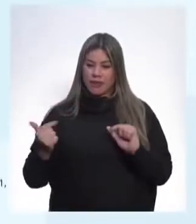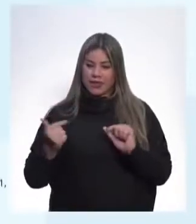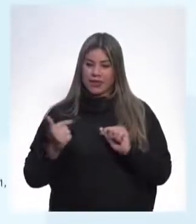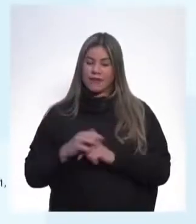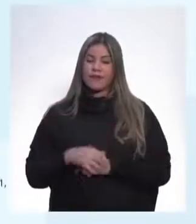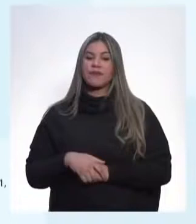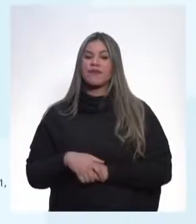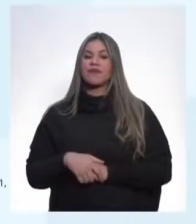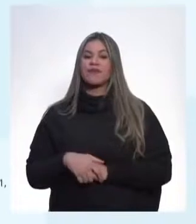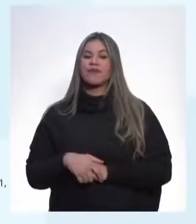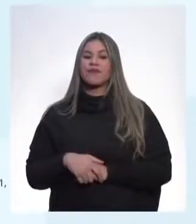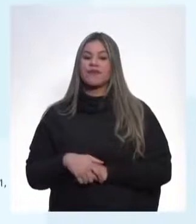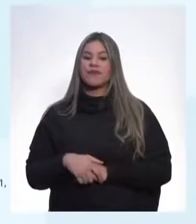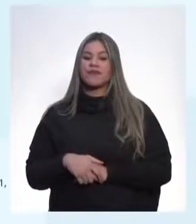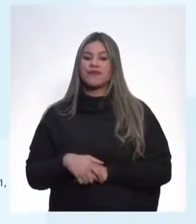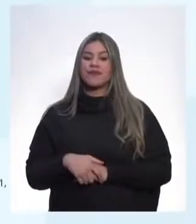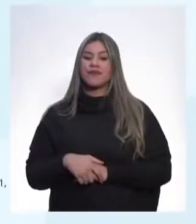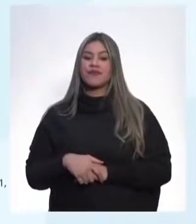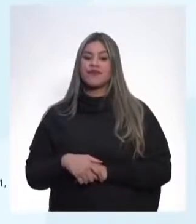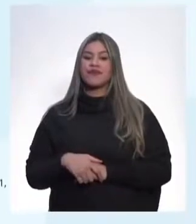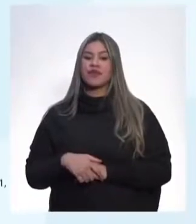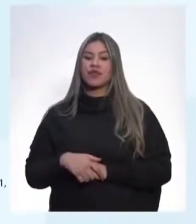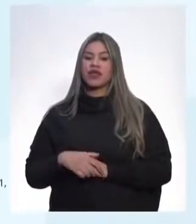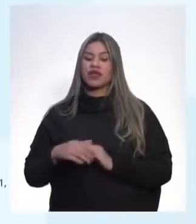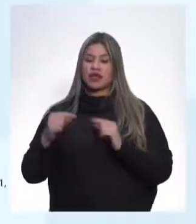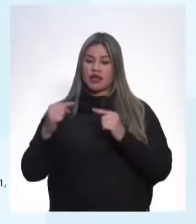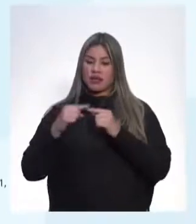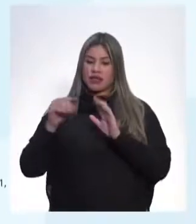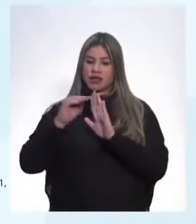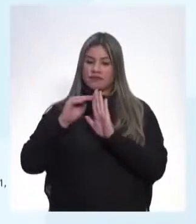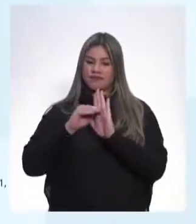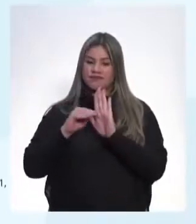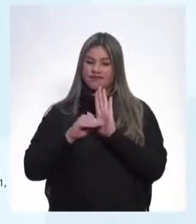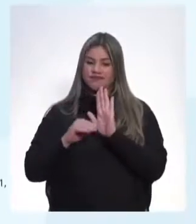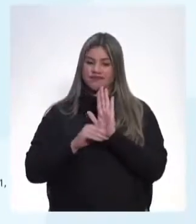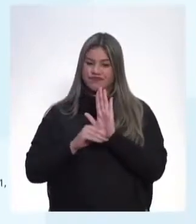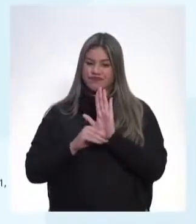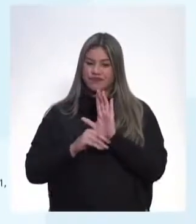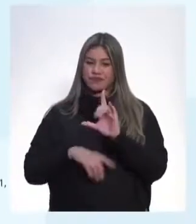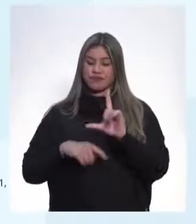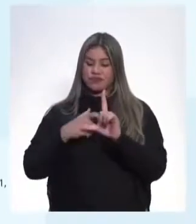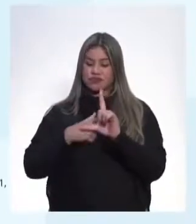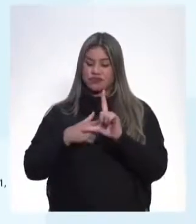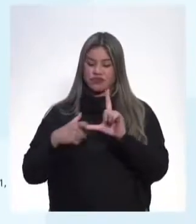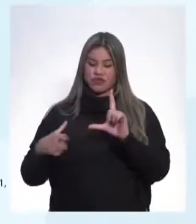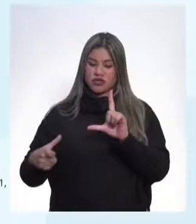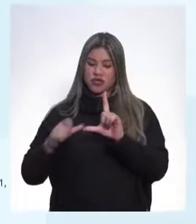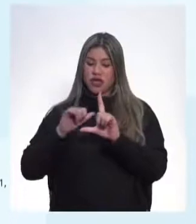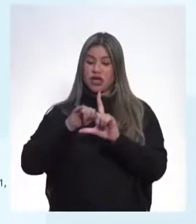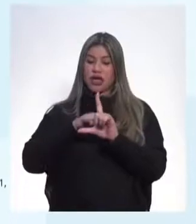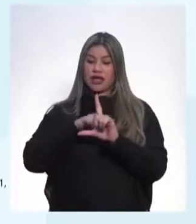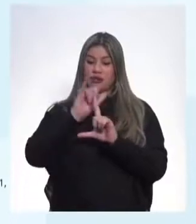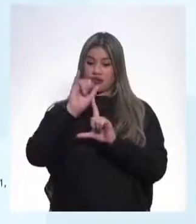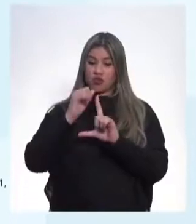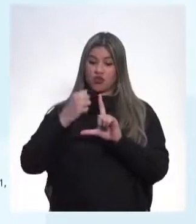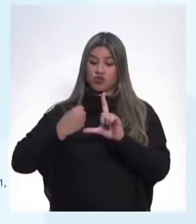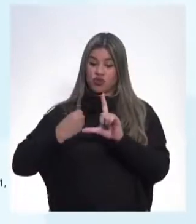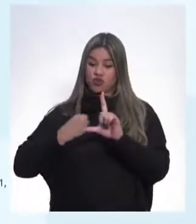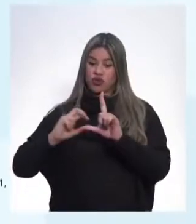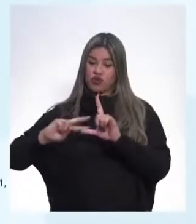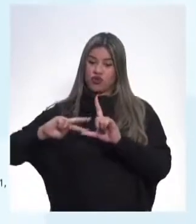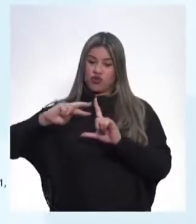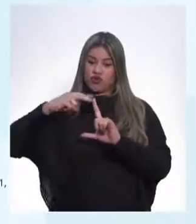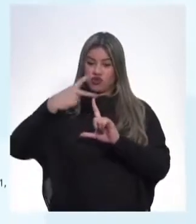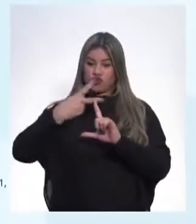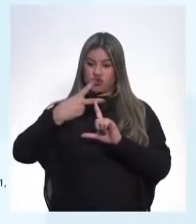a expressão que descreve essa regra. O valor do y é o dobro